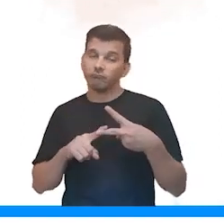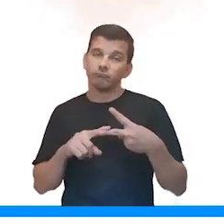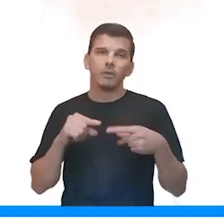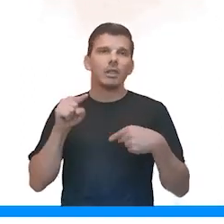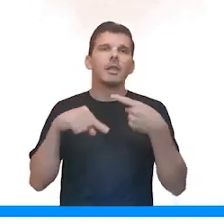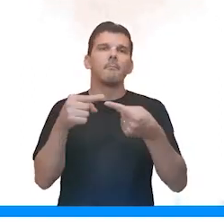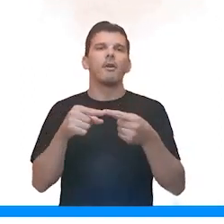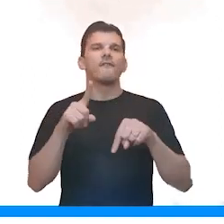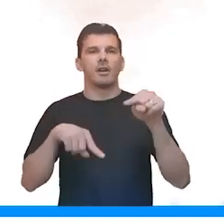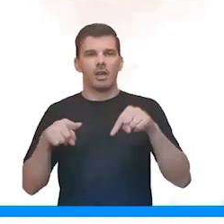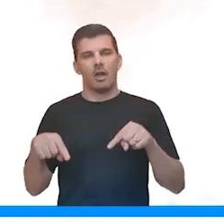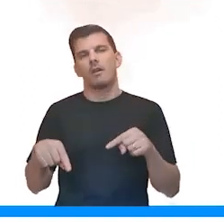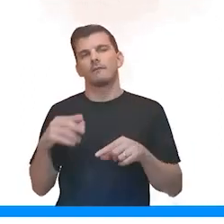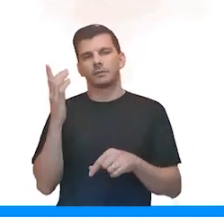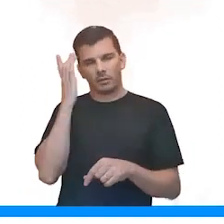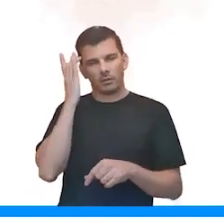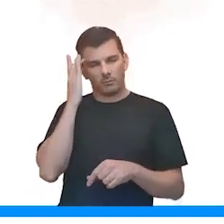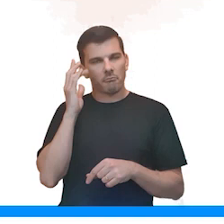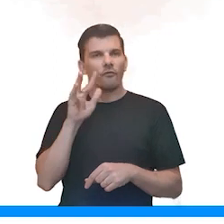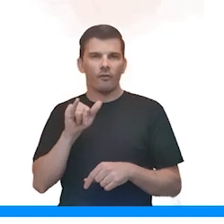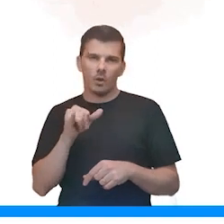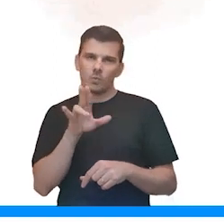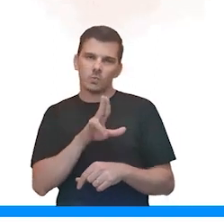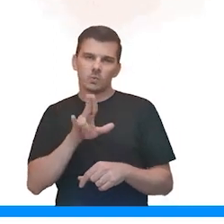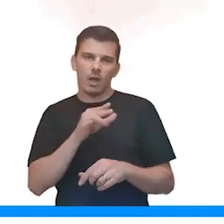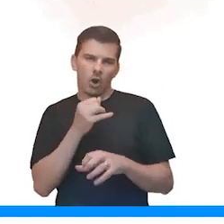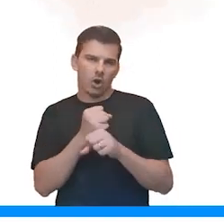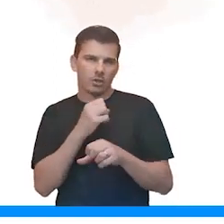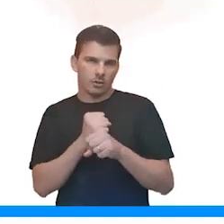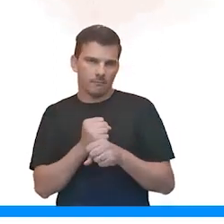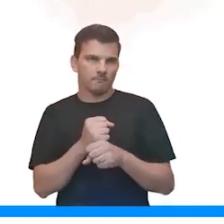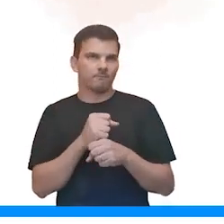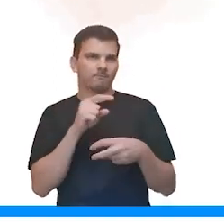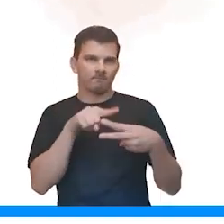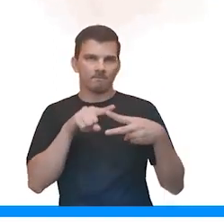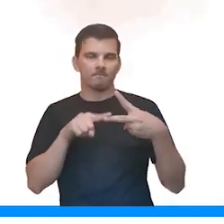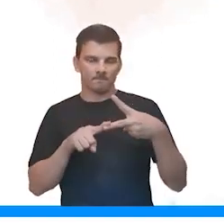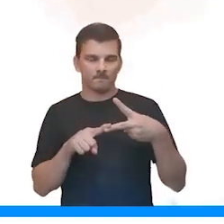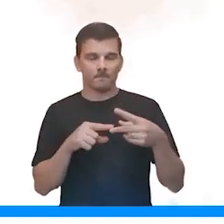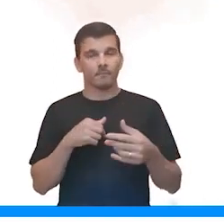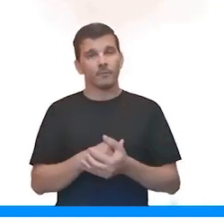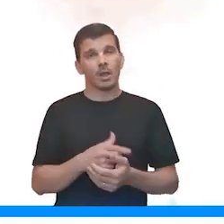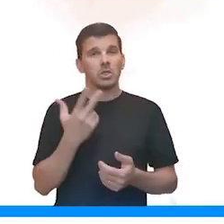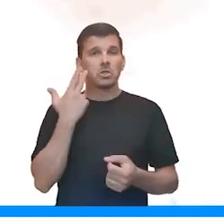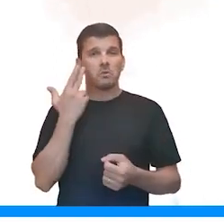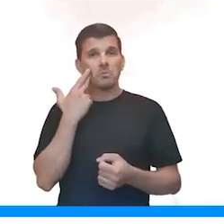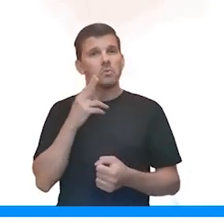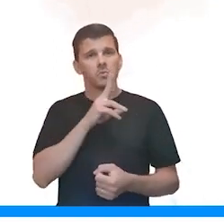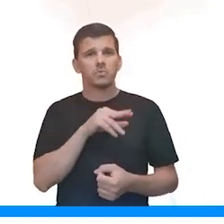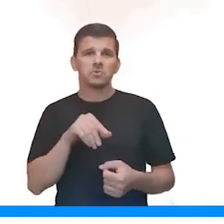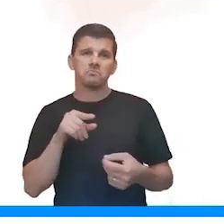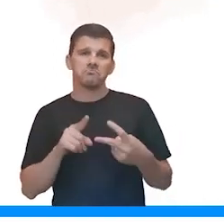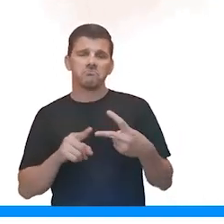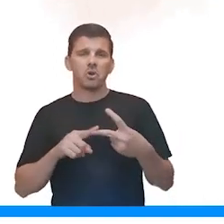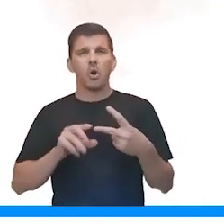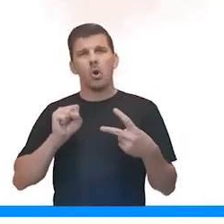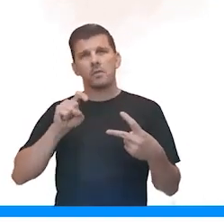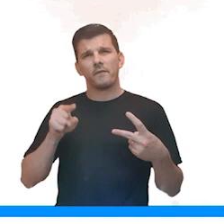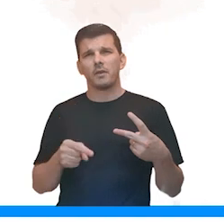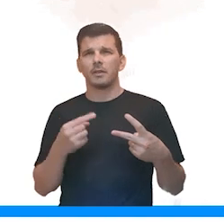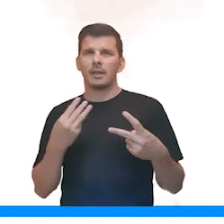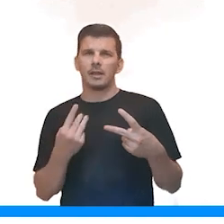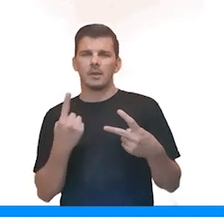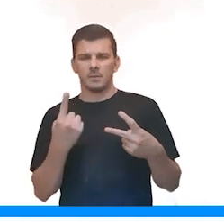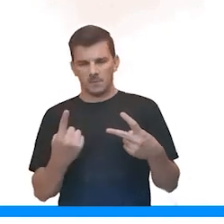unidades de medida que definem as unidades de medida das outras variáveis aqui da equação, tá bom? Então a gente sempre vai usar bastante esse número aí e normalmente